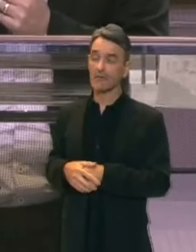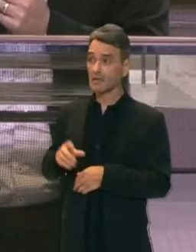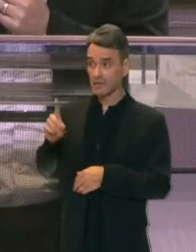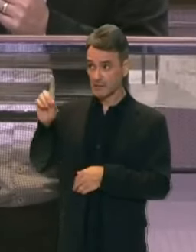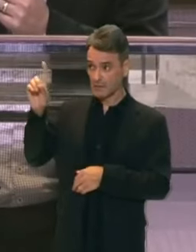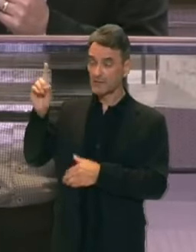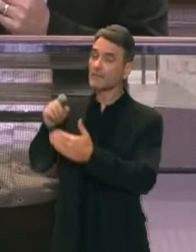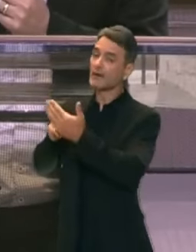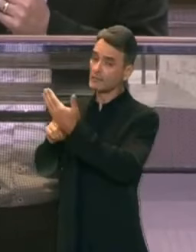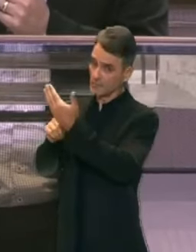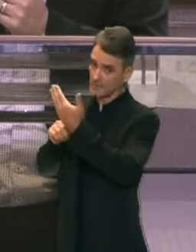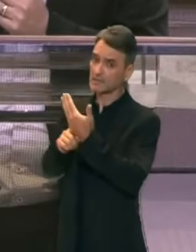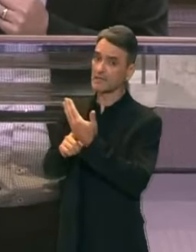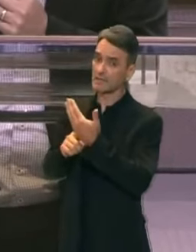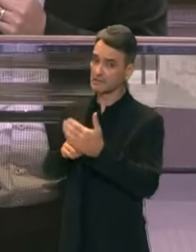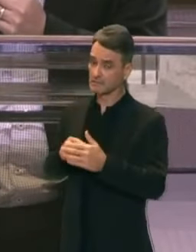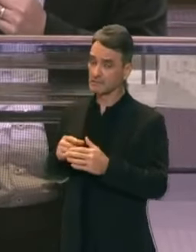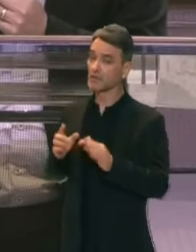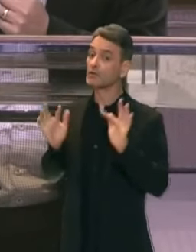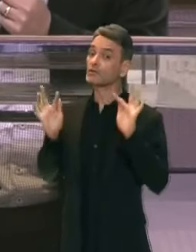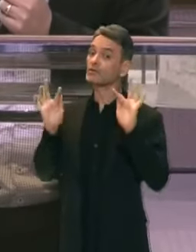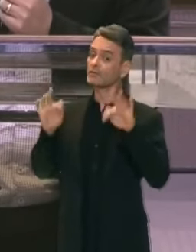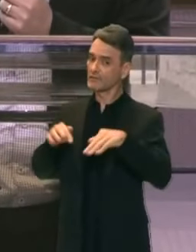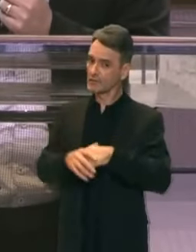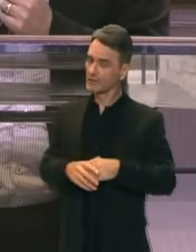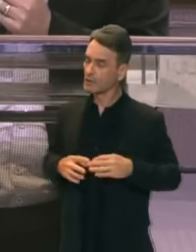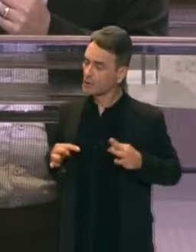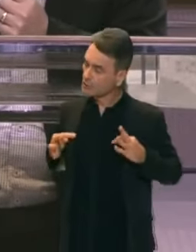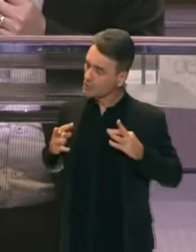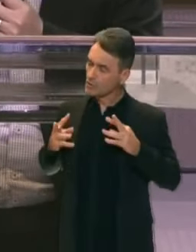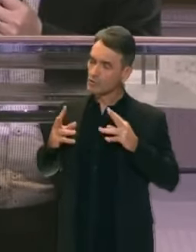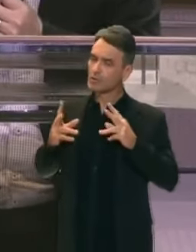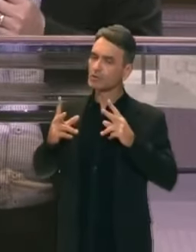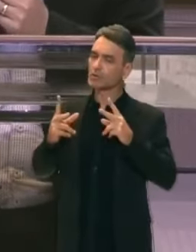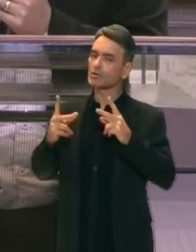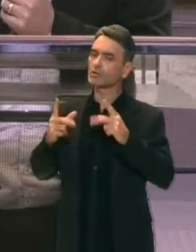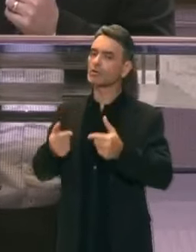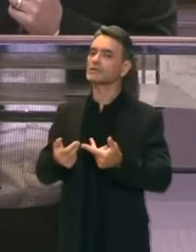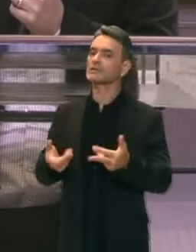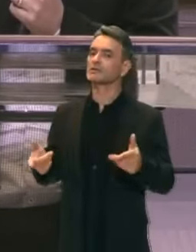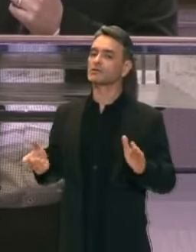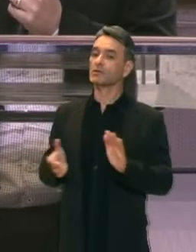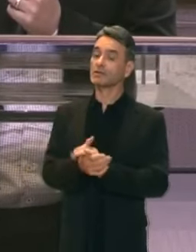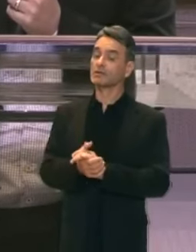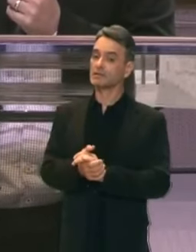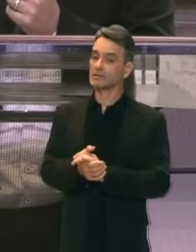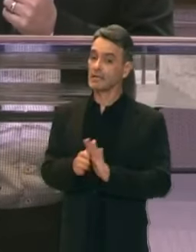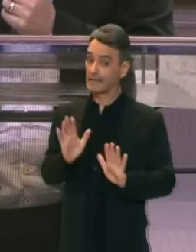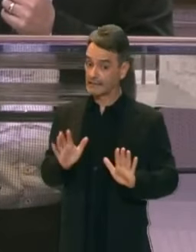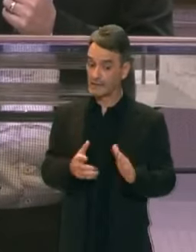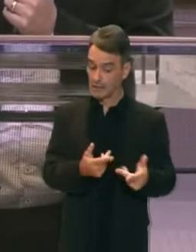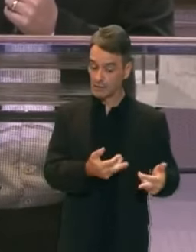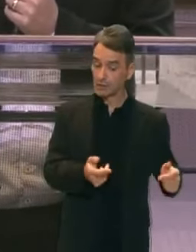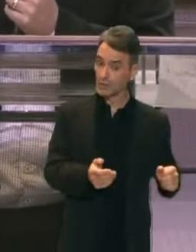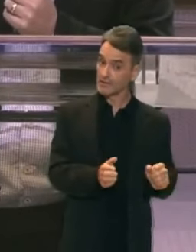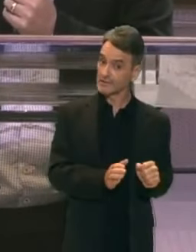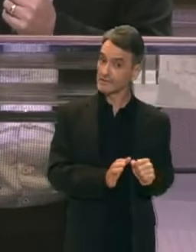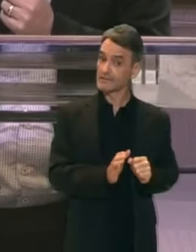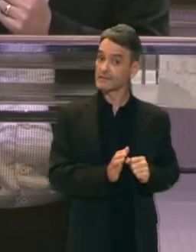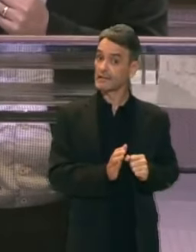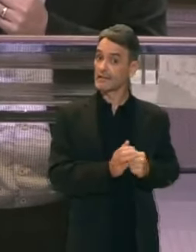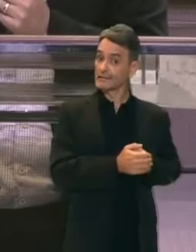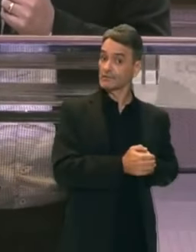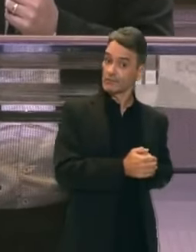trazer a juízo todas as obras, até as que estão escondidas, quer sejam boas,